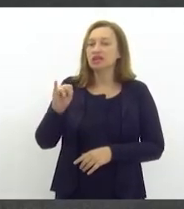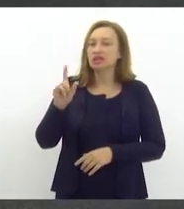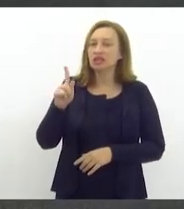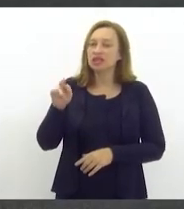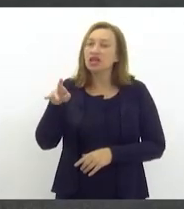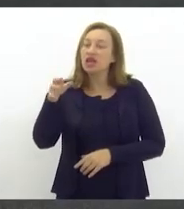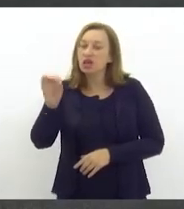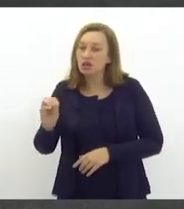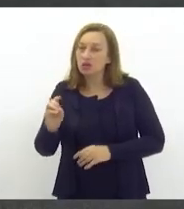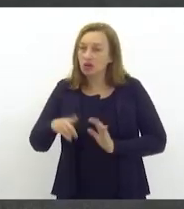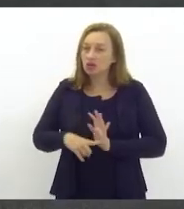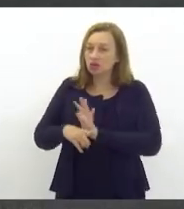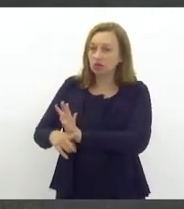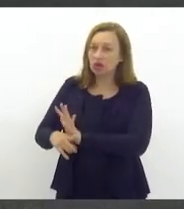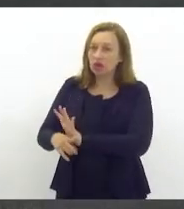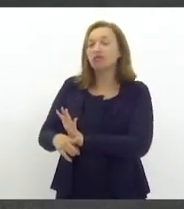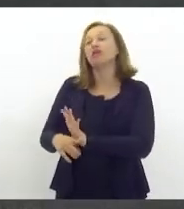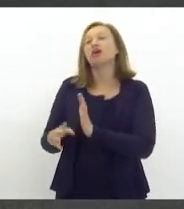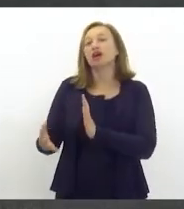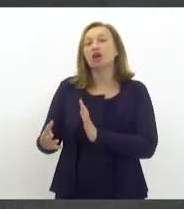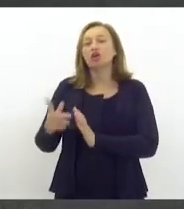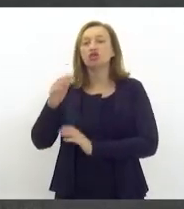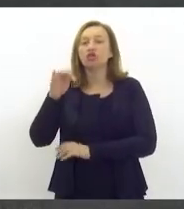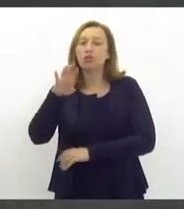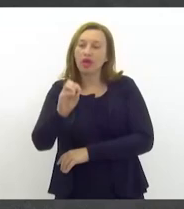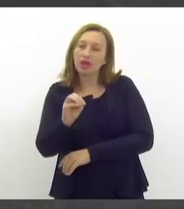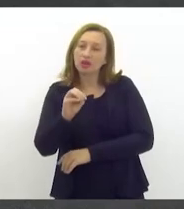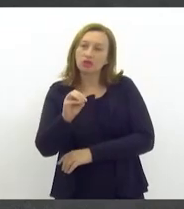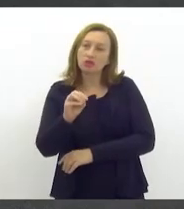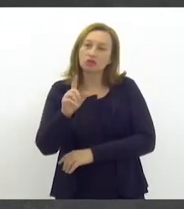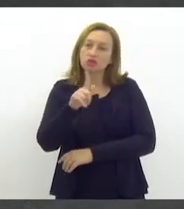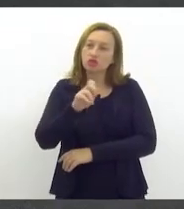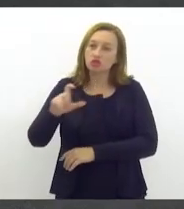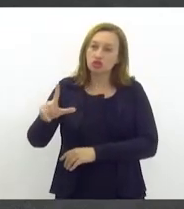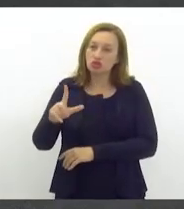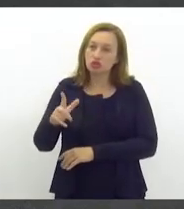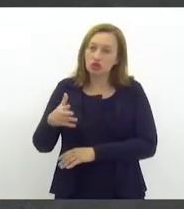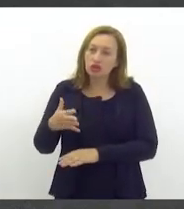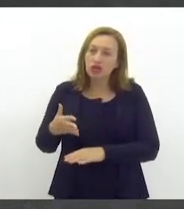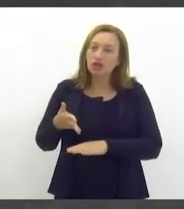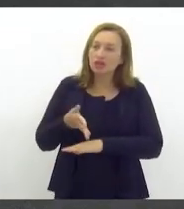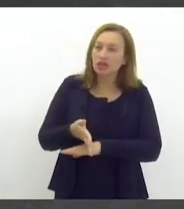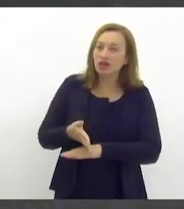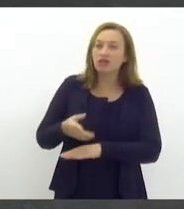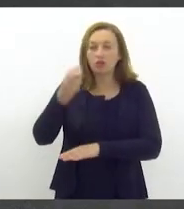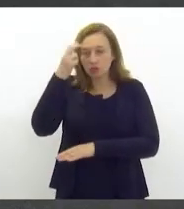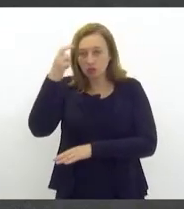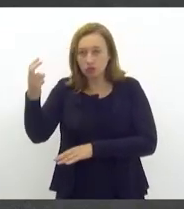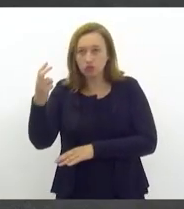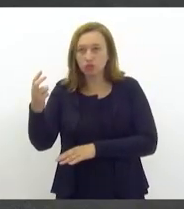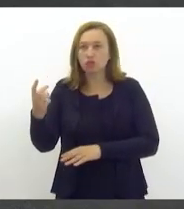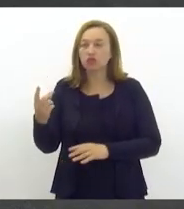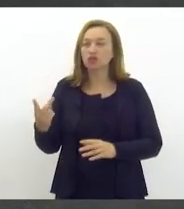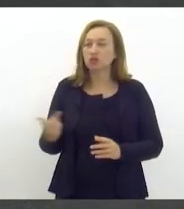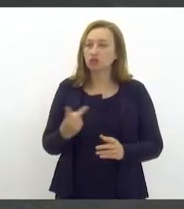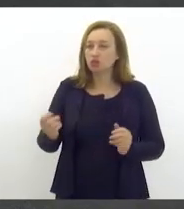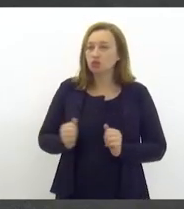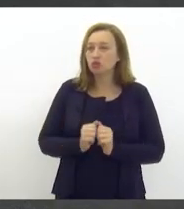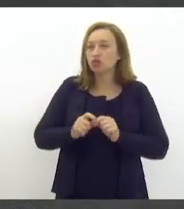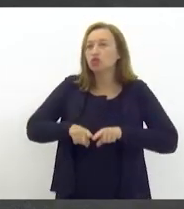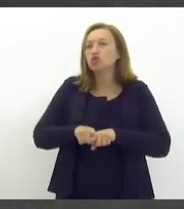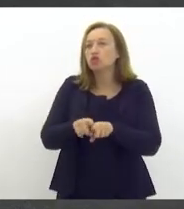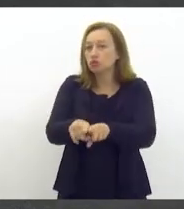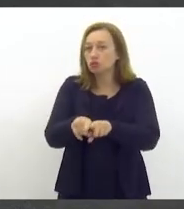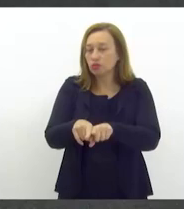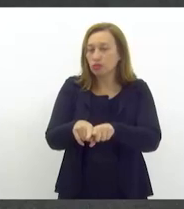Gil implantava um ponto de cultura. Então, acho que o meio ambiente tem que dialogar com a cultura, até porque meio ambiente não é um caso de polícia, é um caso